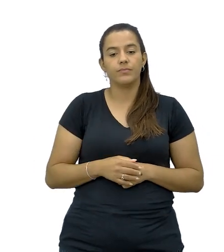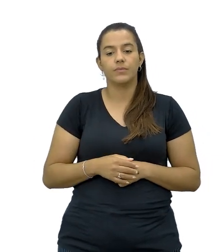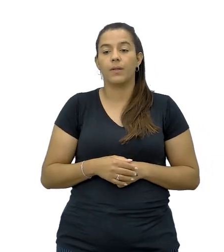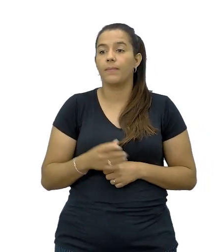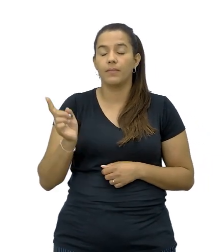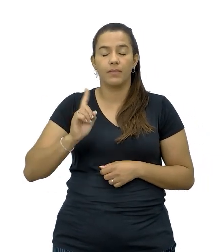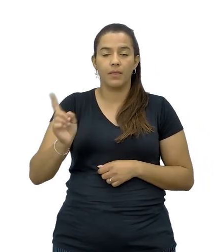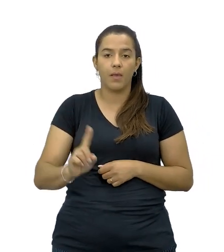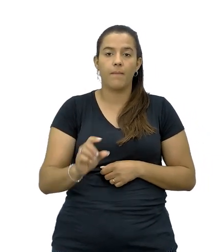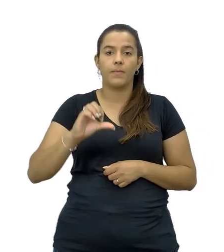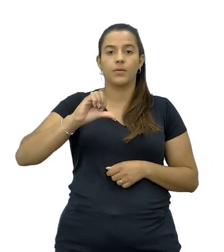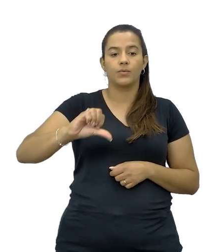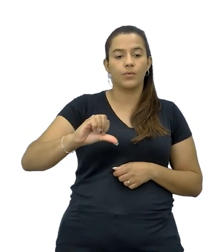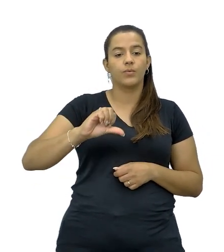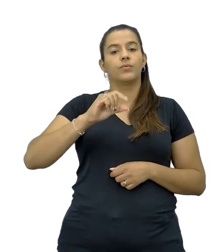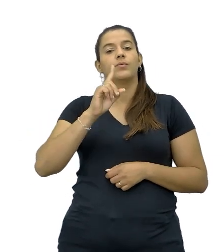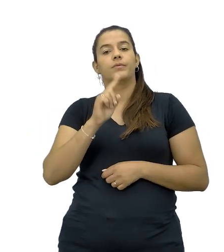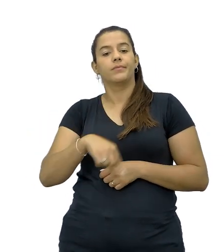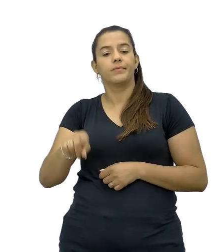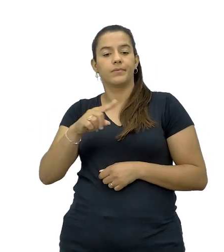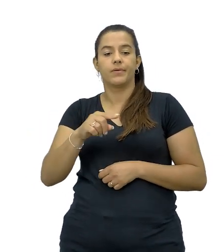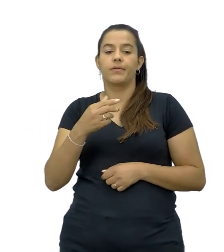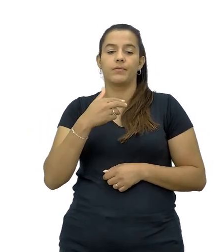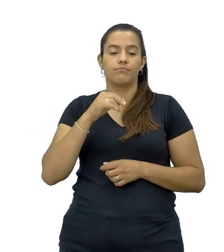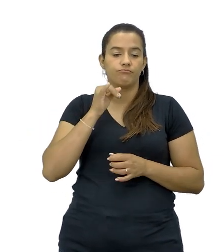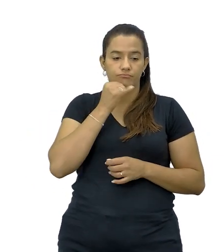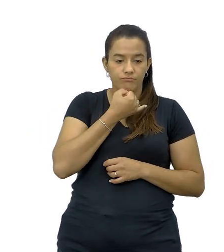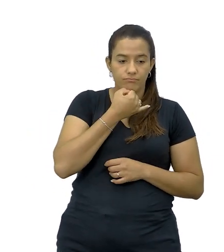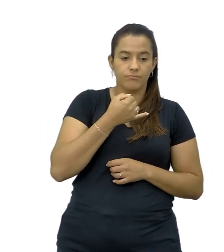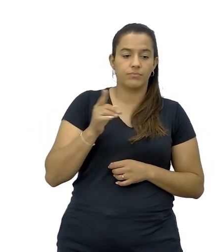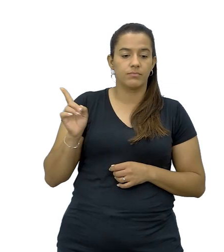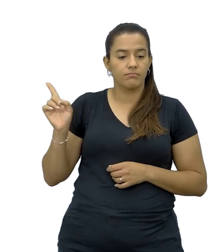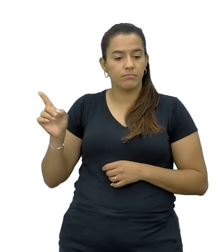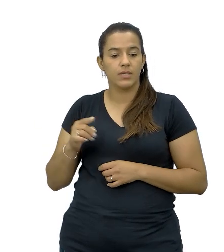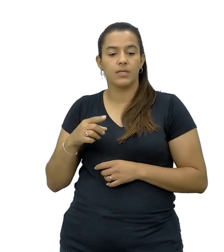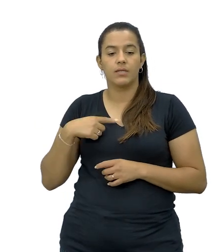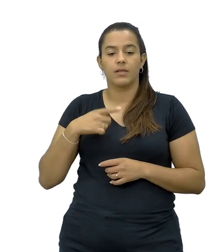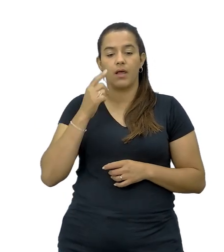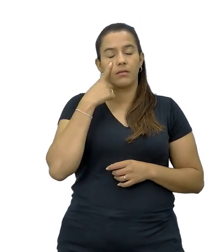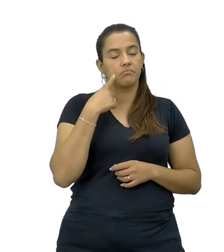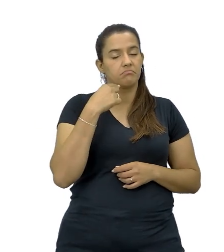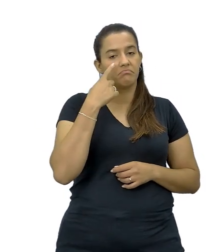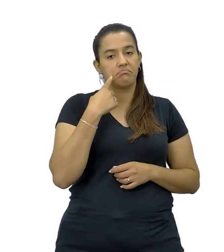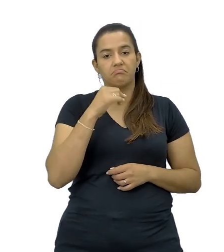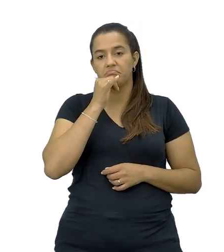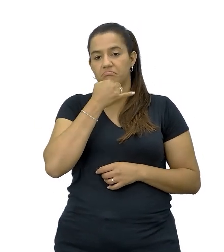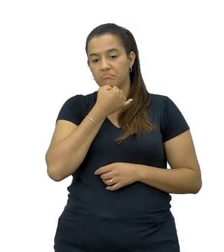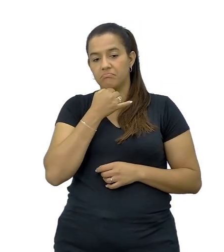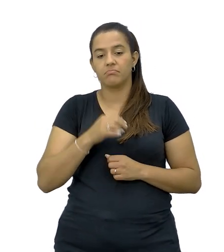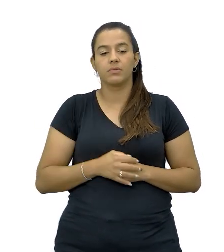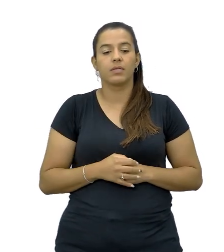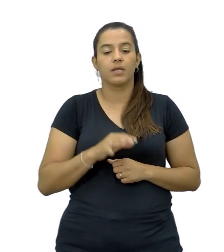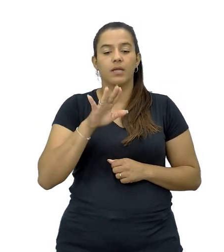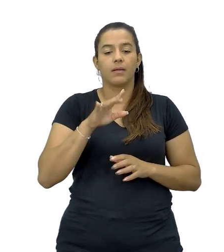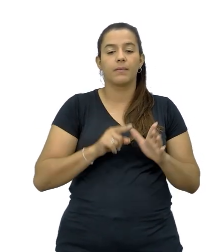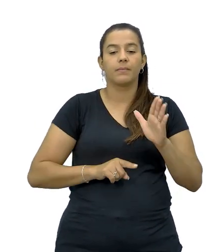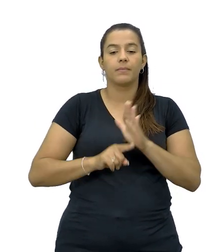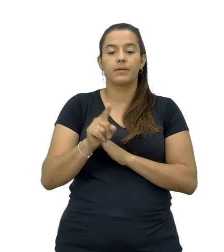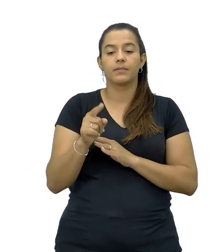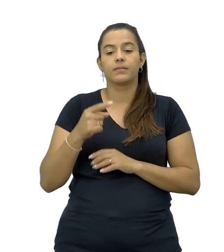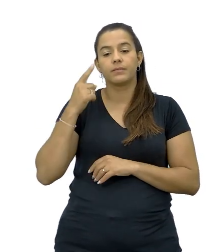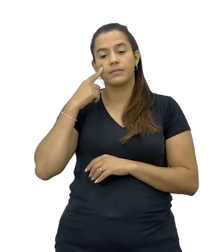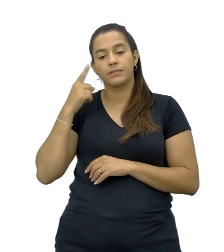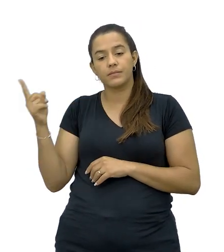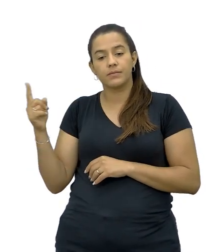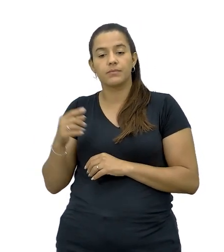o nono. Muito chateada, porque pegou o nono. Então, ela estava aí lamentando esse fato. E a pergunta fala de